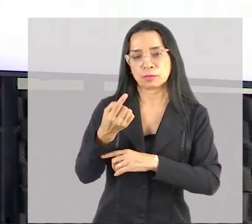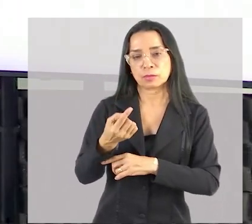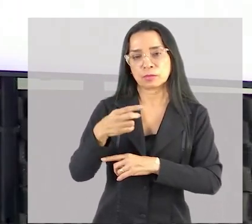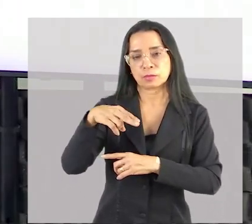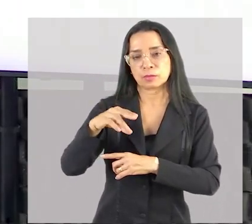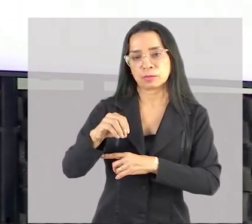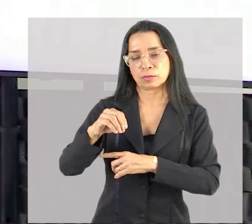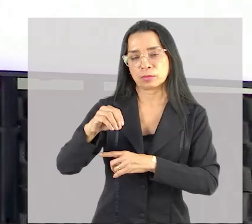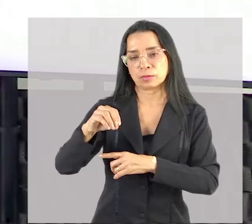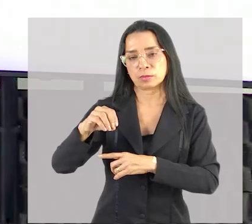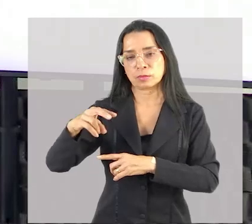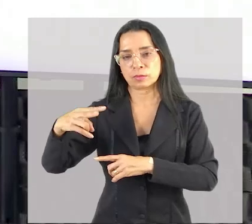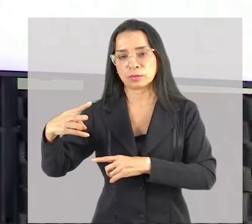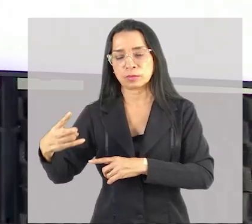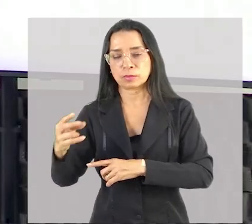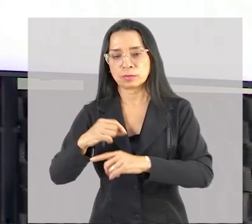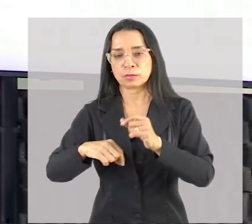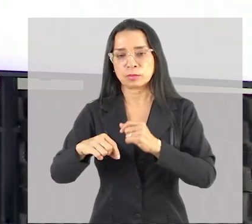Outro vai entrar aqui.